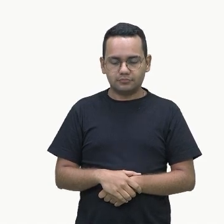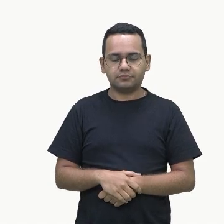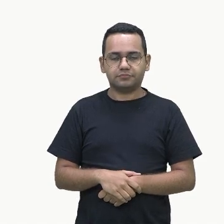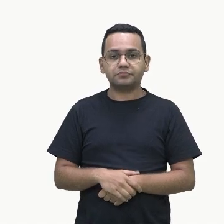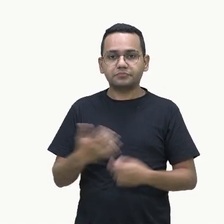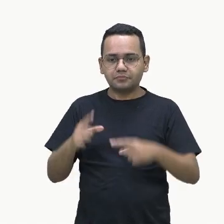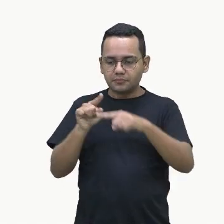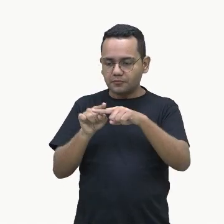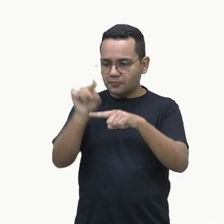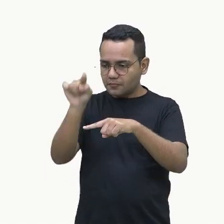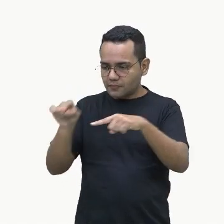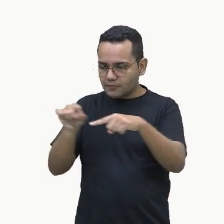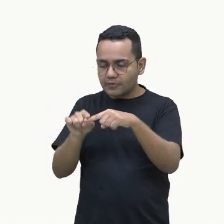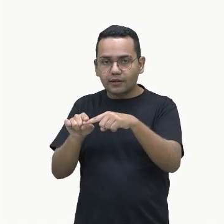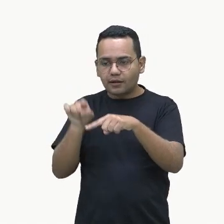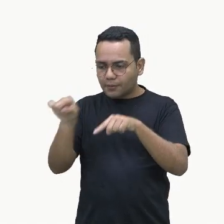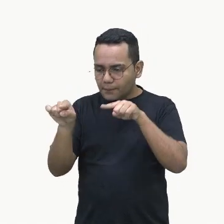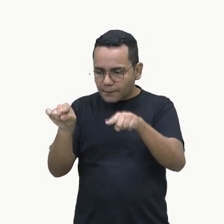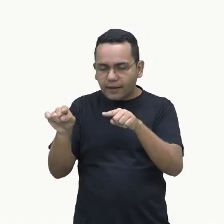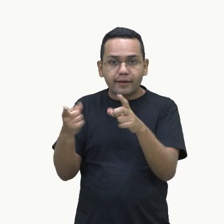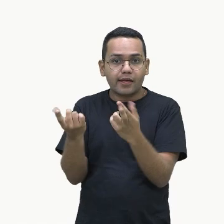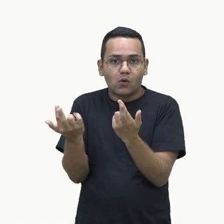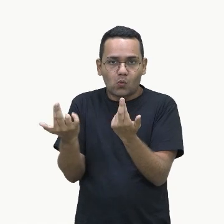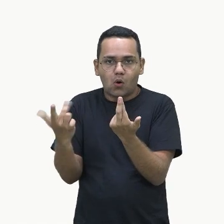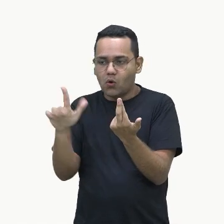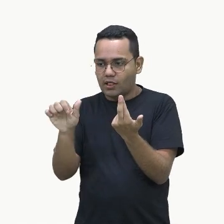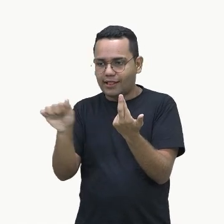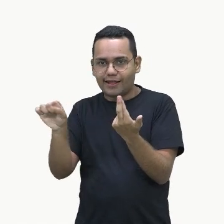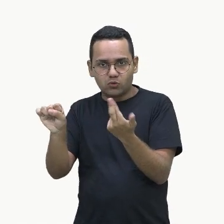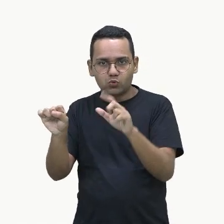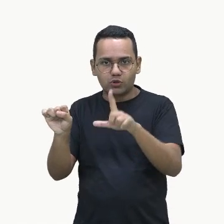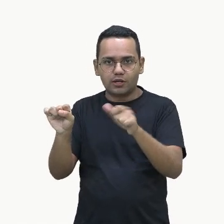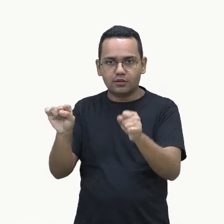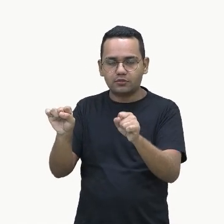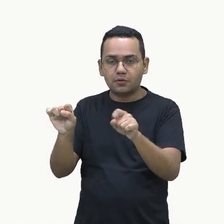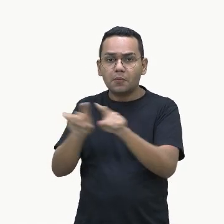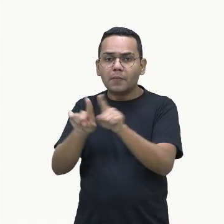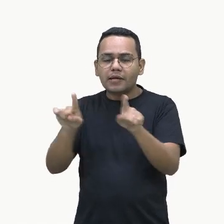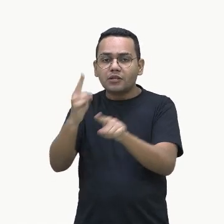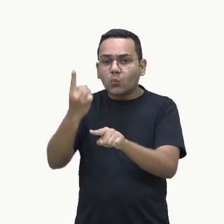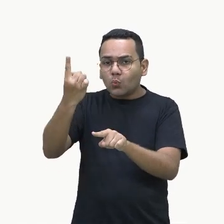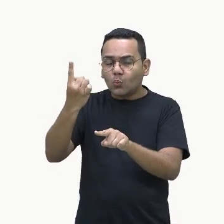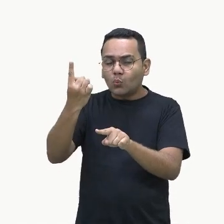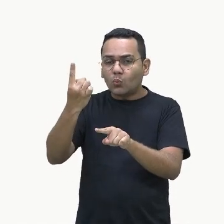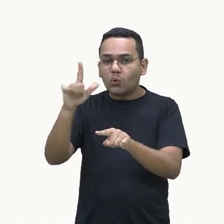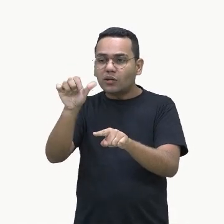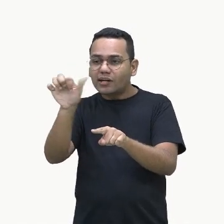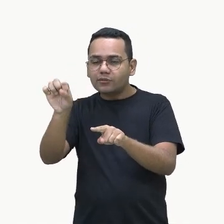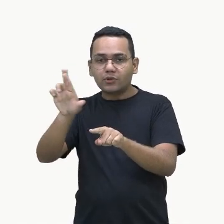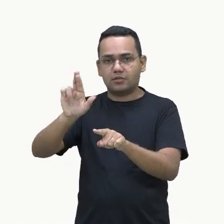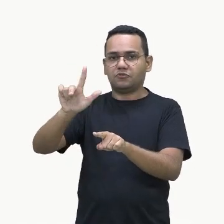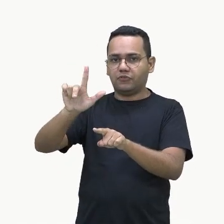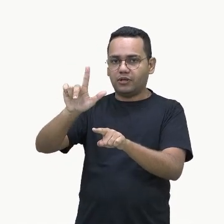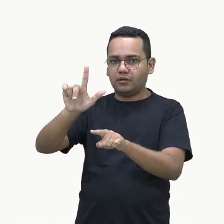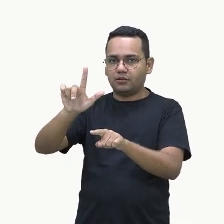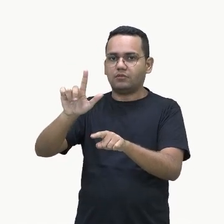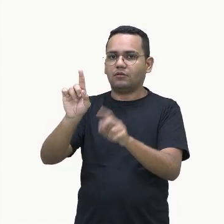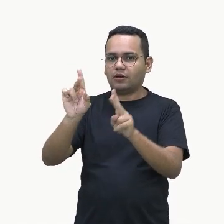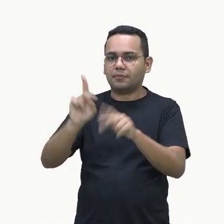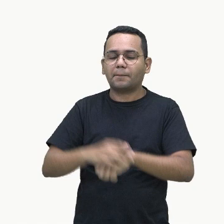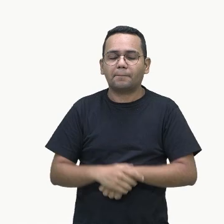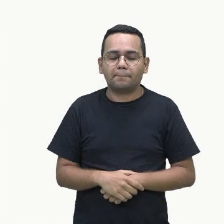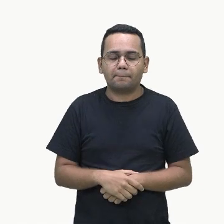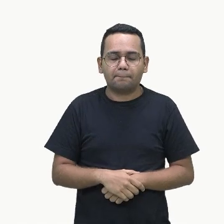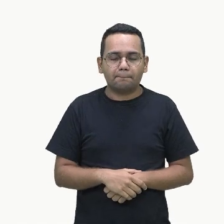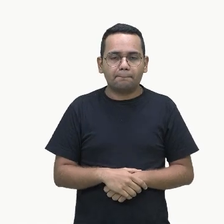iguais, tudo bem? Ele vai ter dois lados iguais e um lado diferente. É o nosso triângulo isósceles,